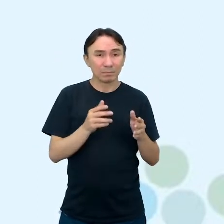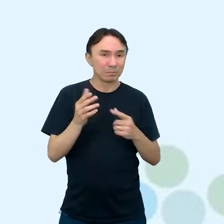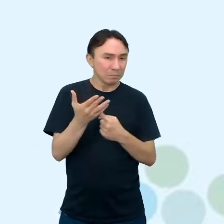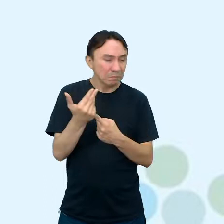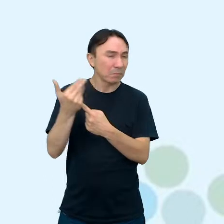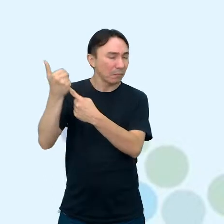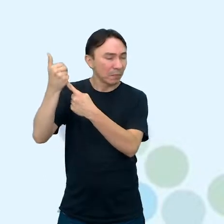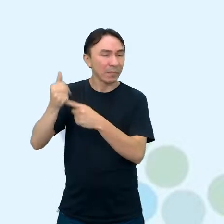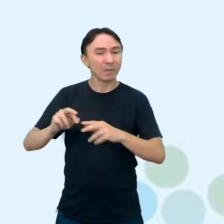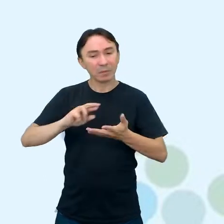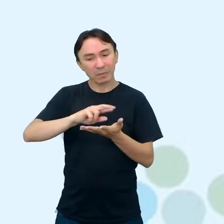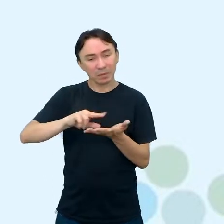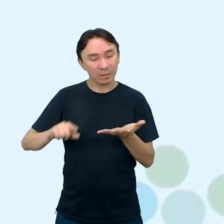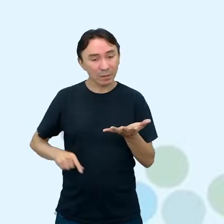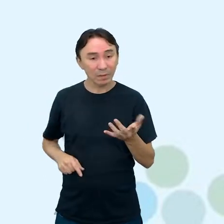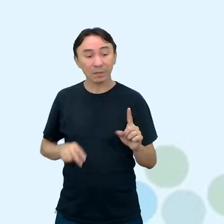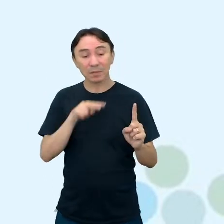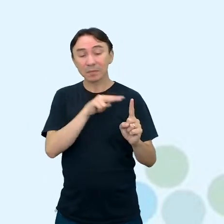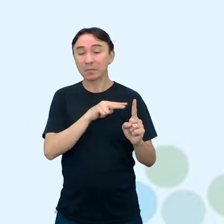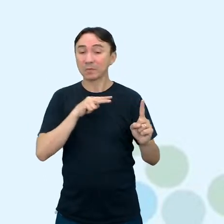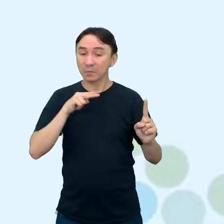diversos pontos de vista e